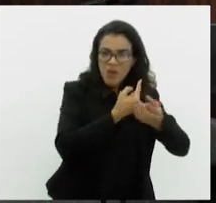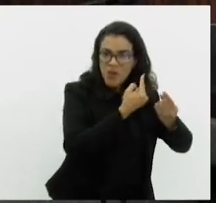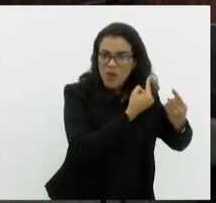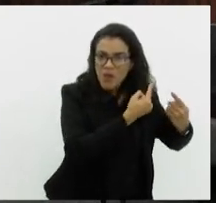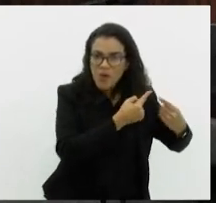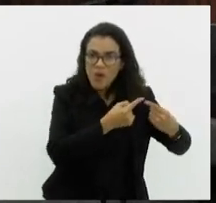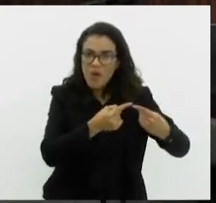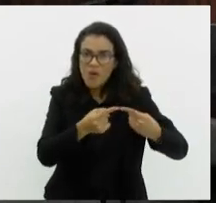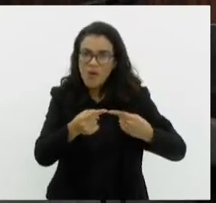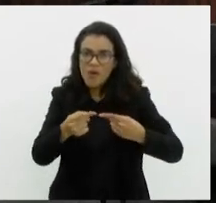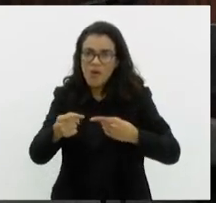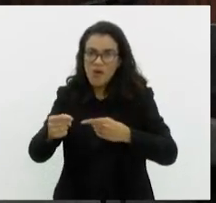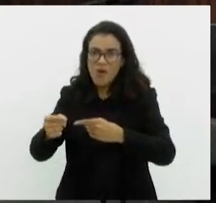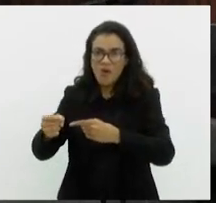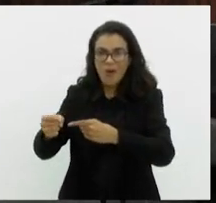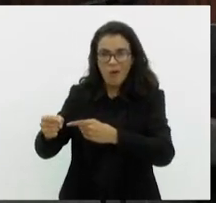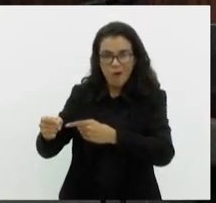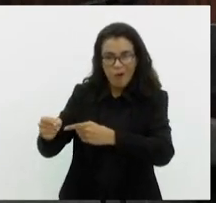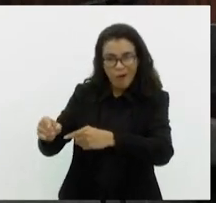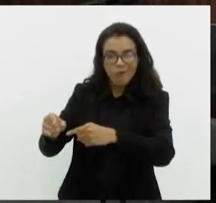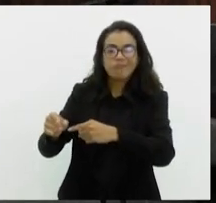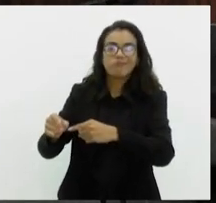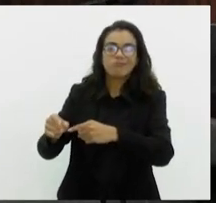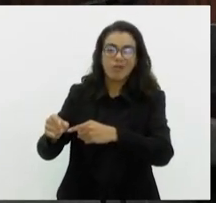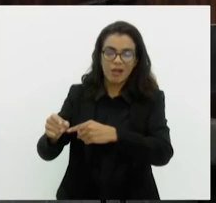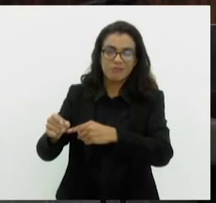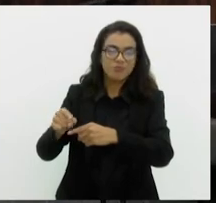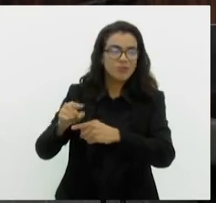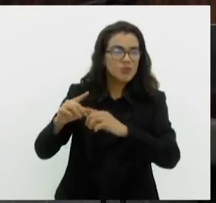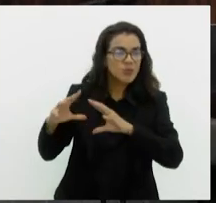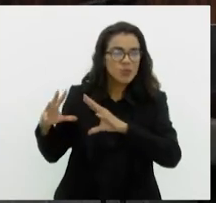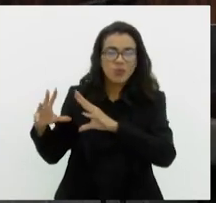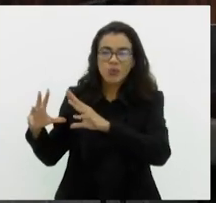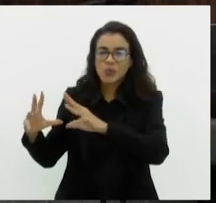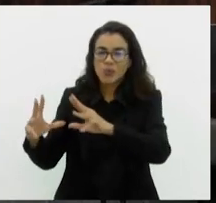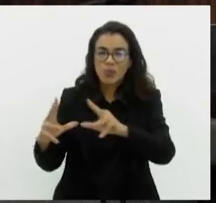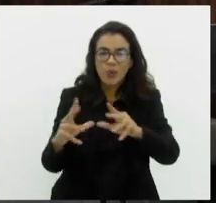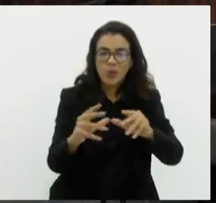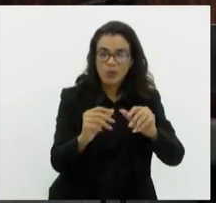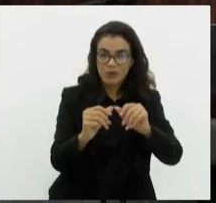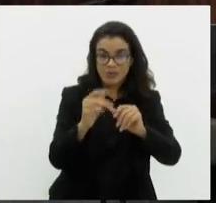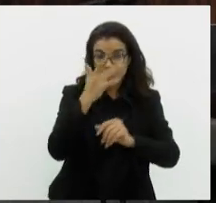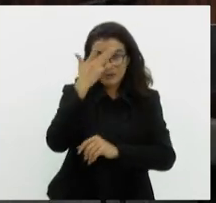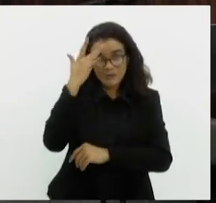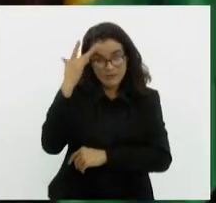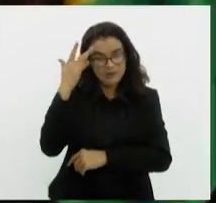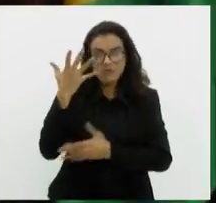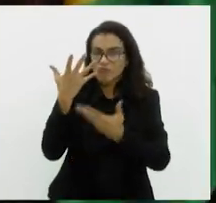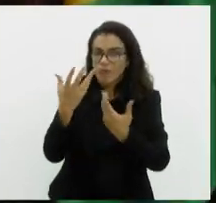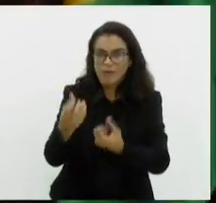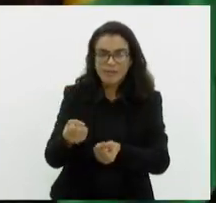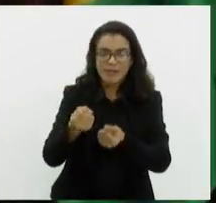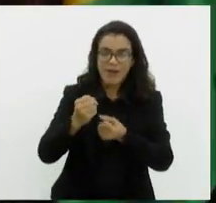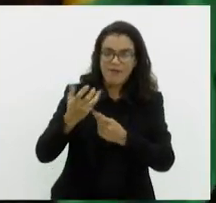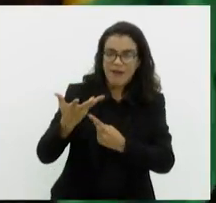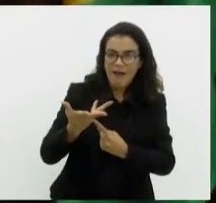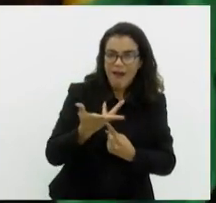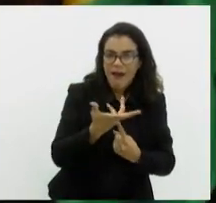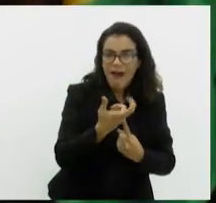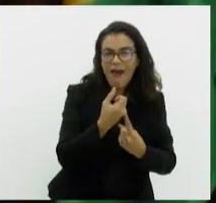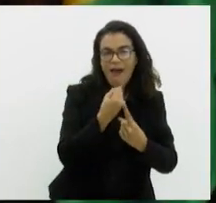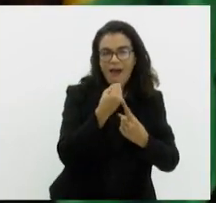todos os processos contrários à sua arte e à sua maneira de ser, rompeu